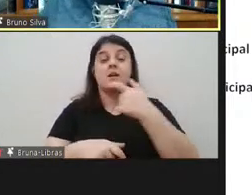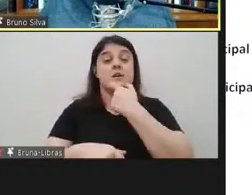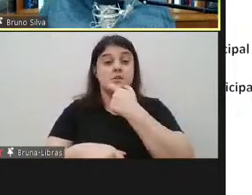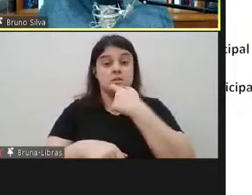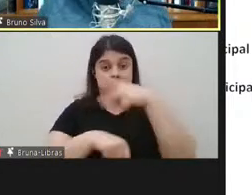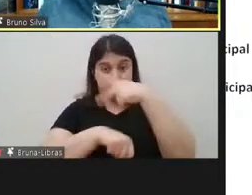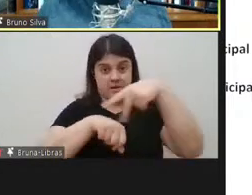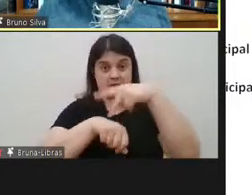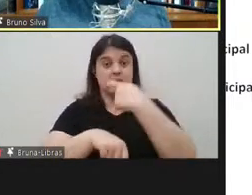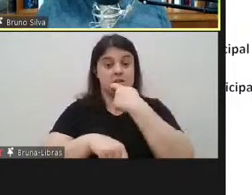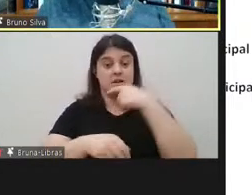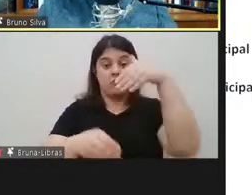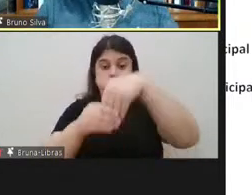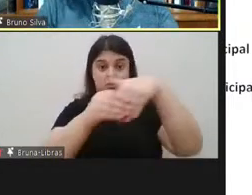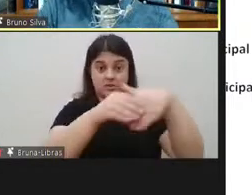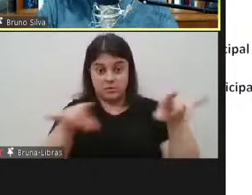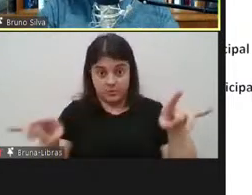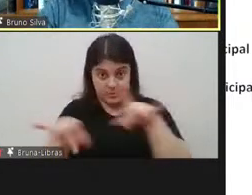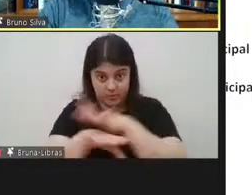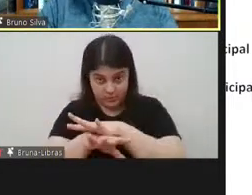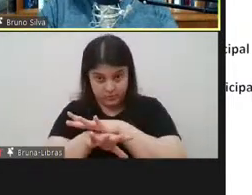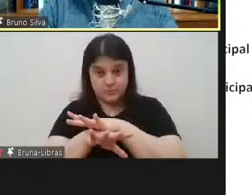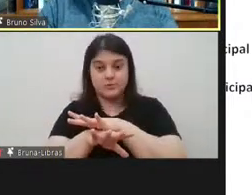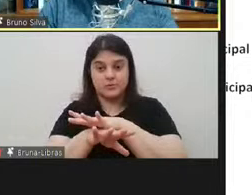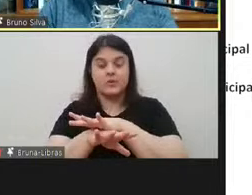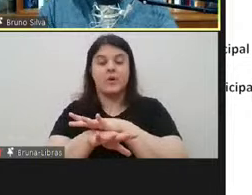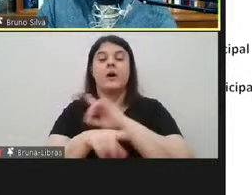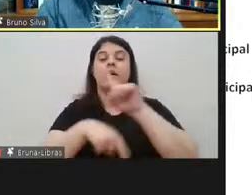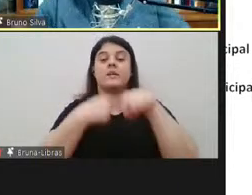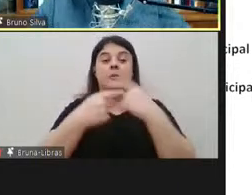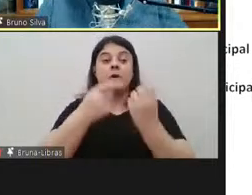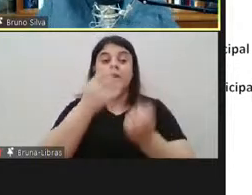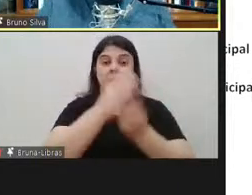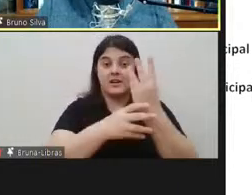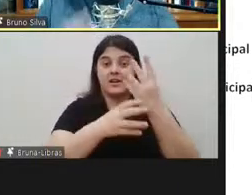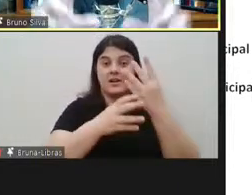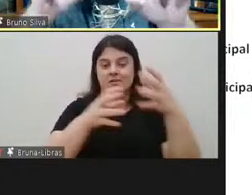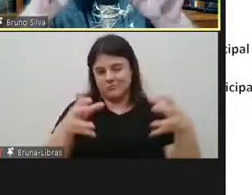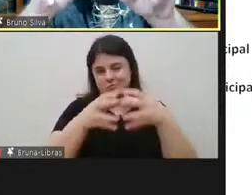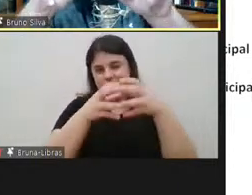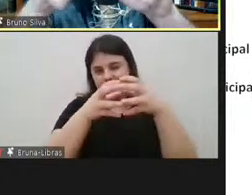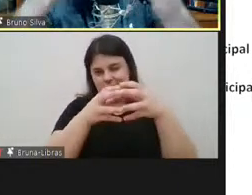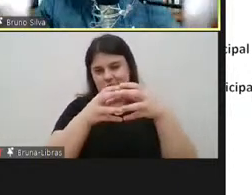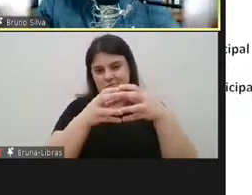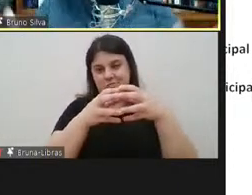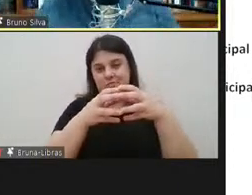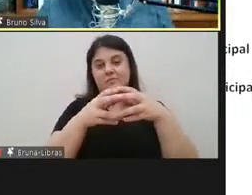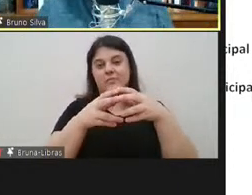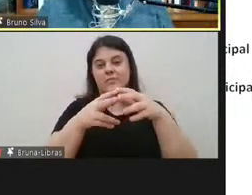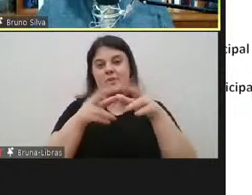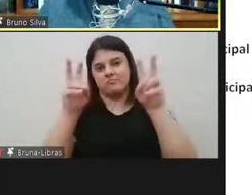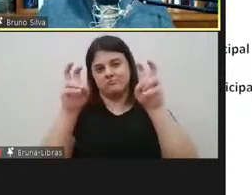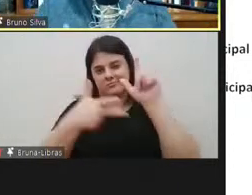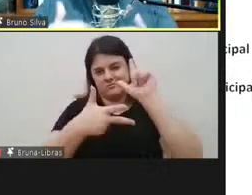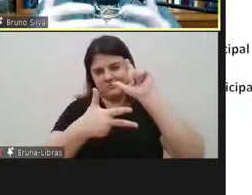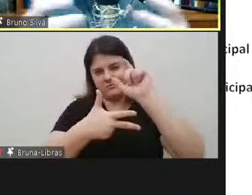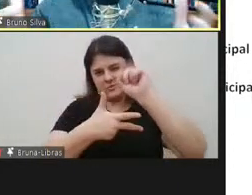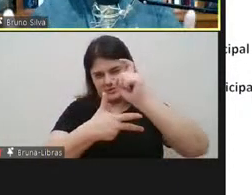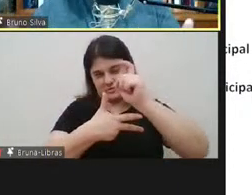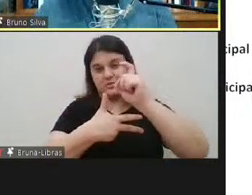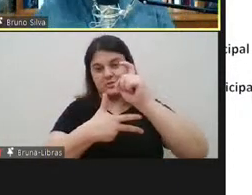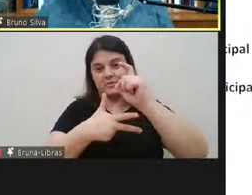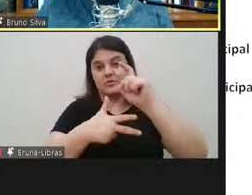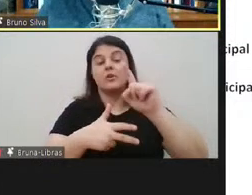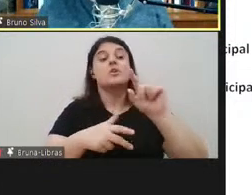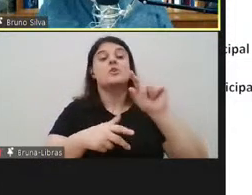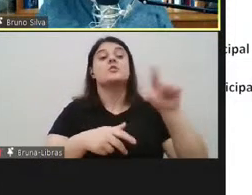quando terminam as eleições ali e você vai ter a formação desse governo né formação do executivo vamos dizer assim e